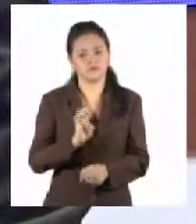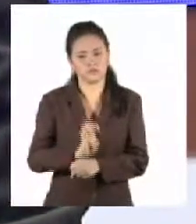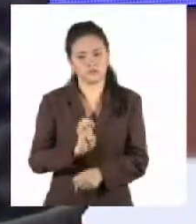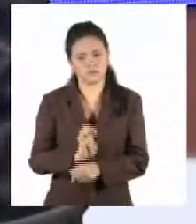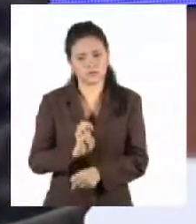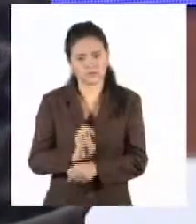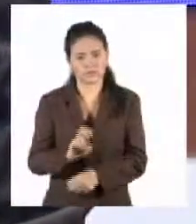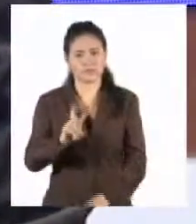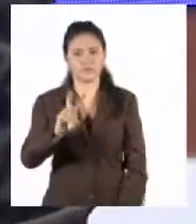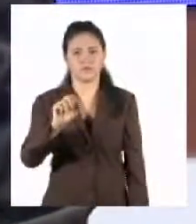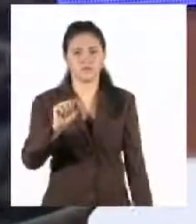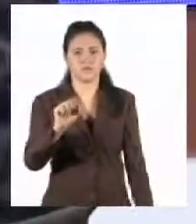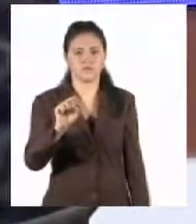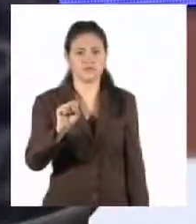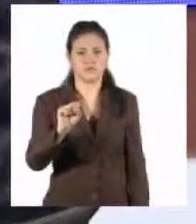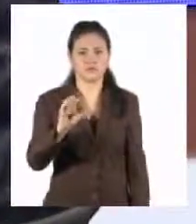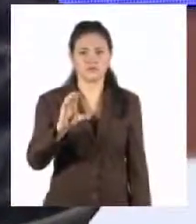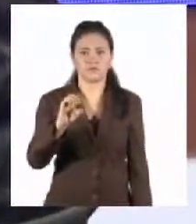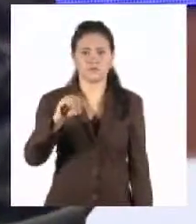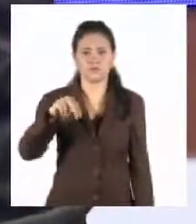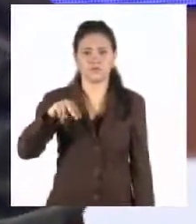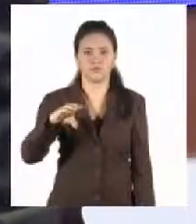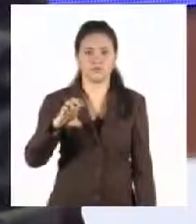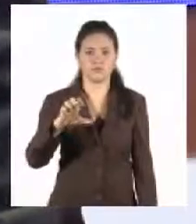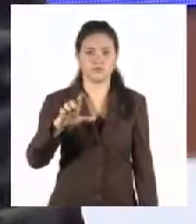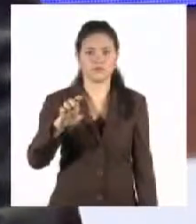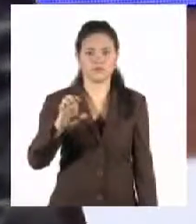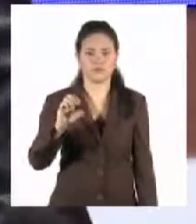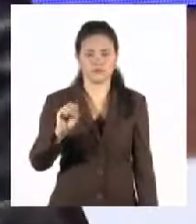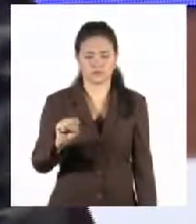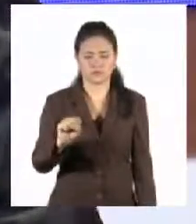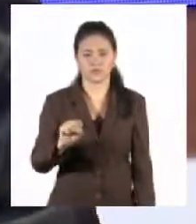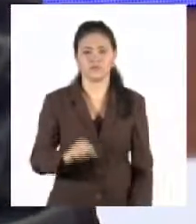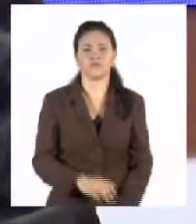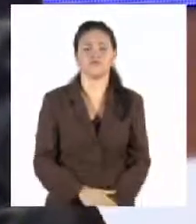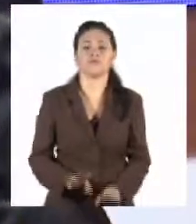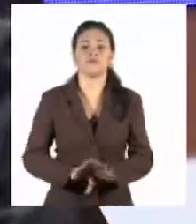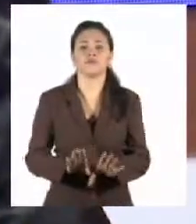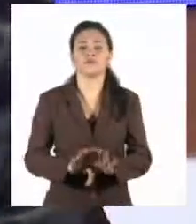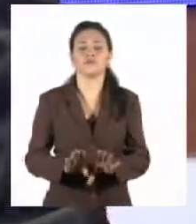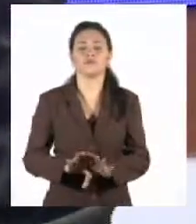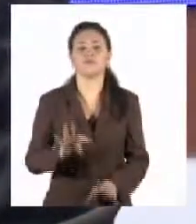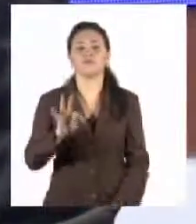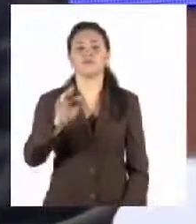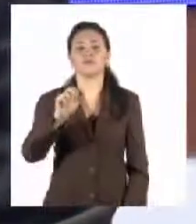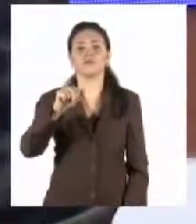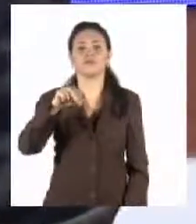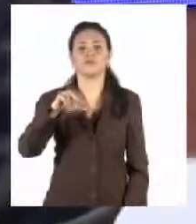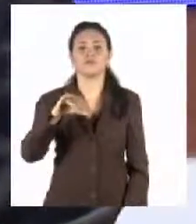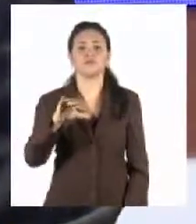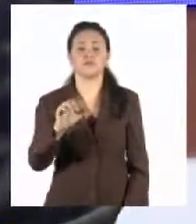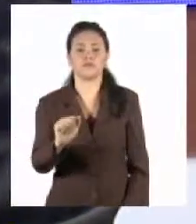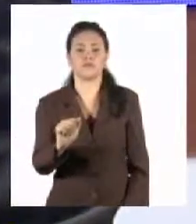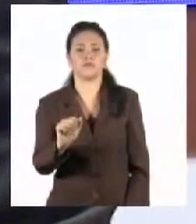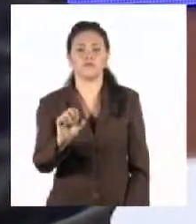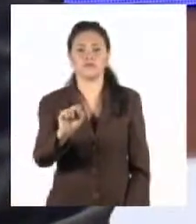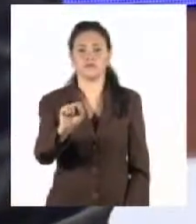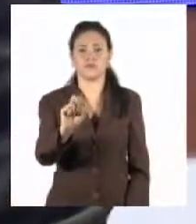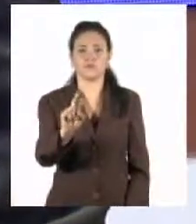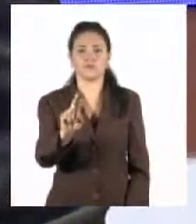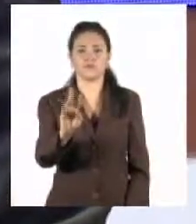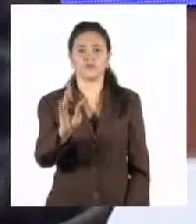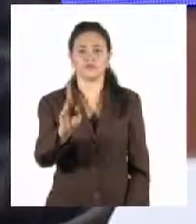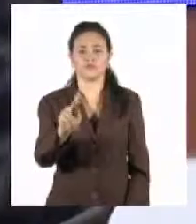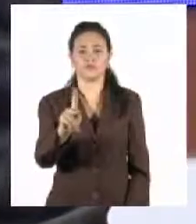através da superintendente da Contadoria Geral do Estado, Tânia Regina, e também